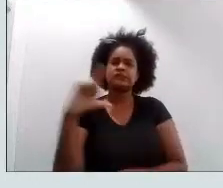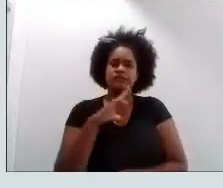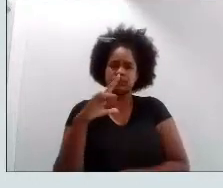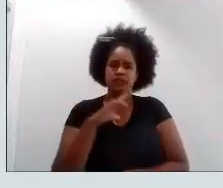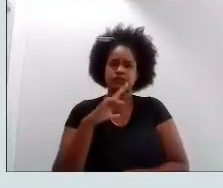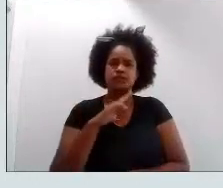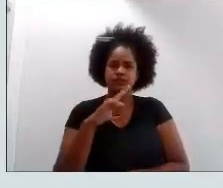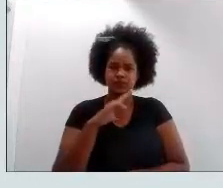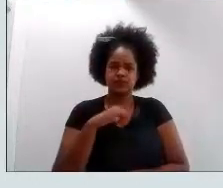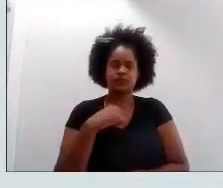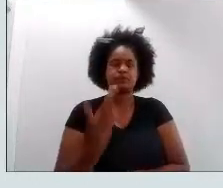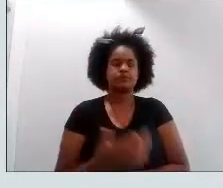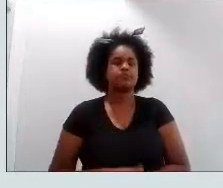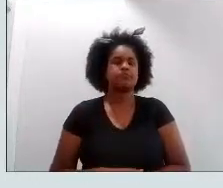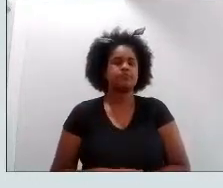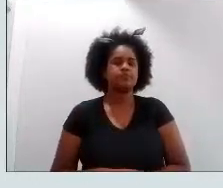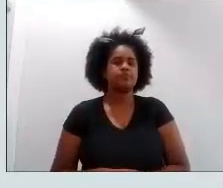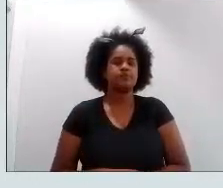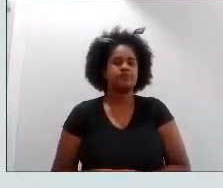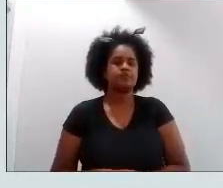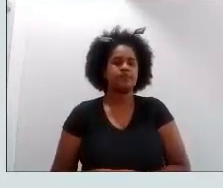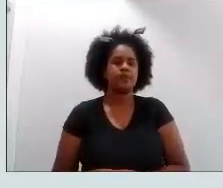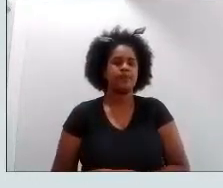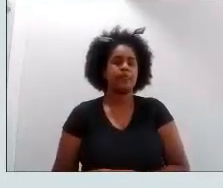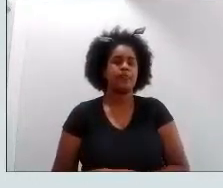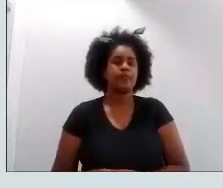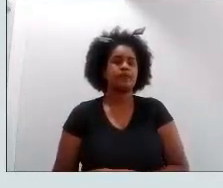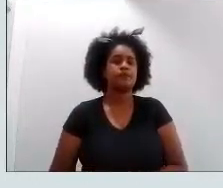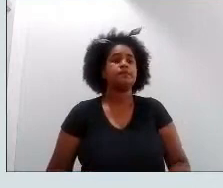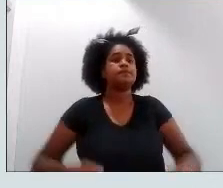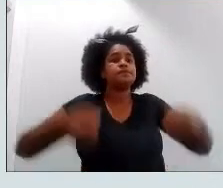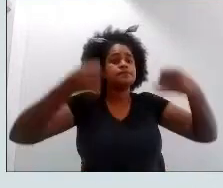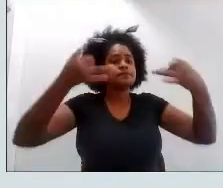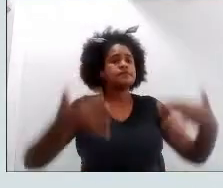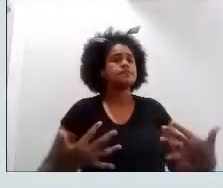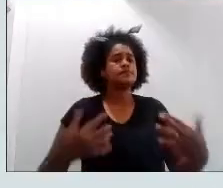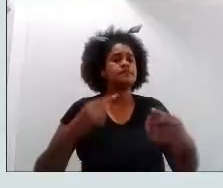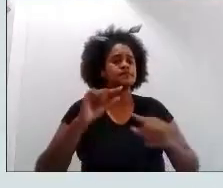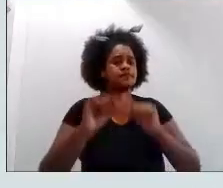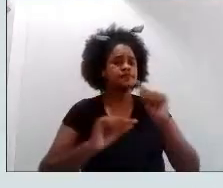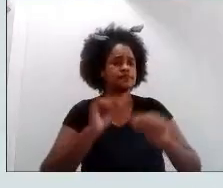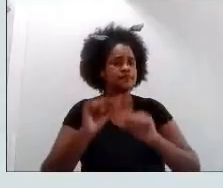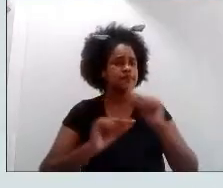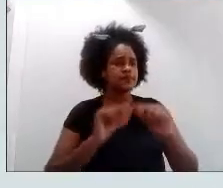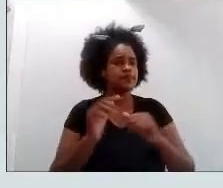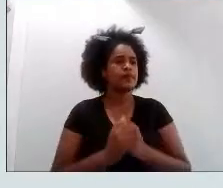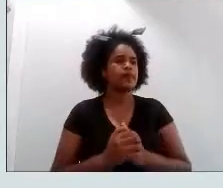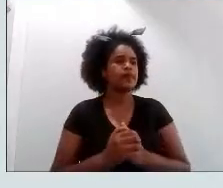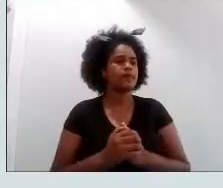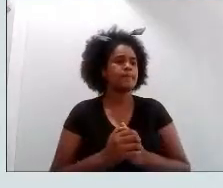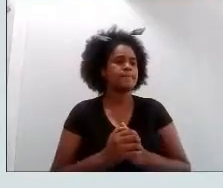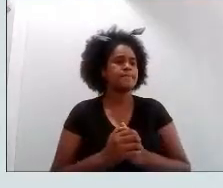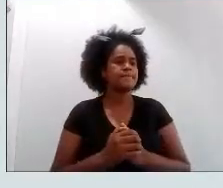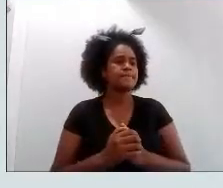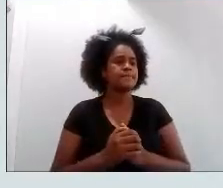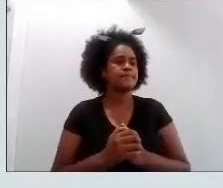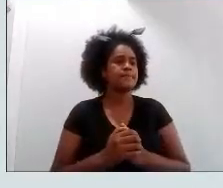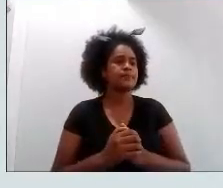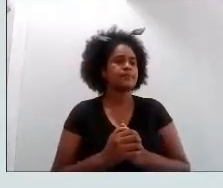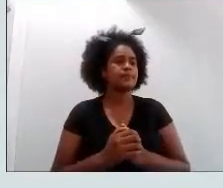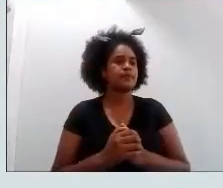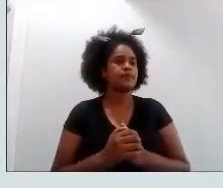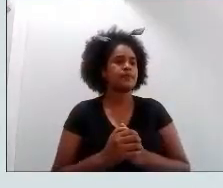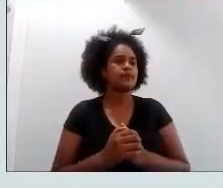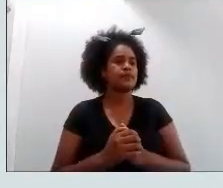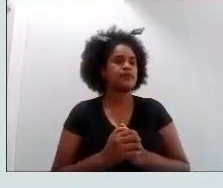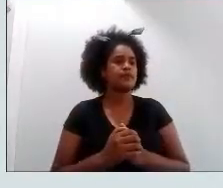esse período. Ele fala, né, que tanto os escritos pós a chegada